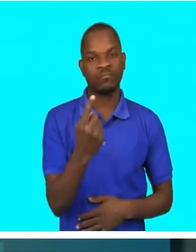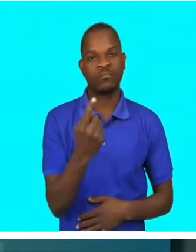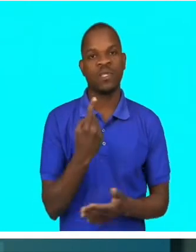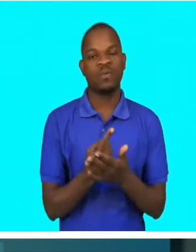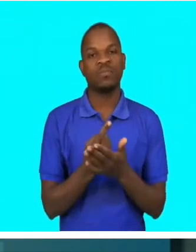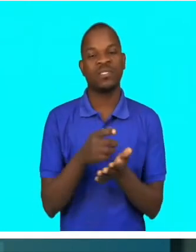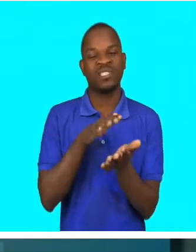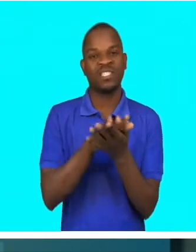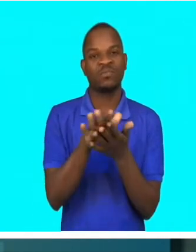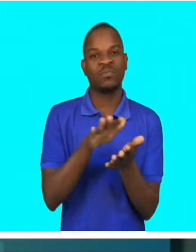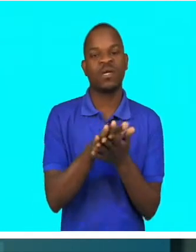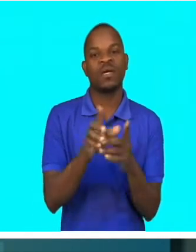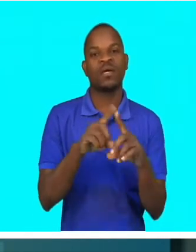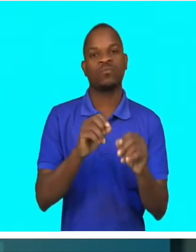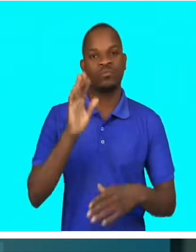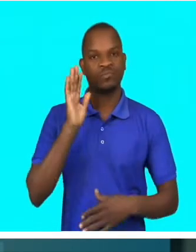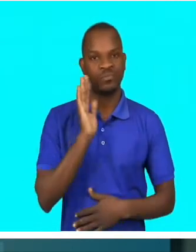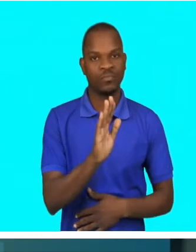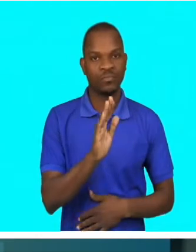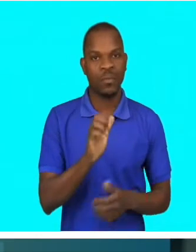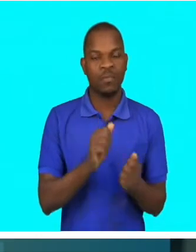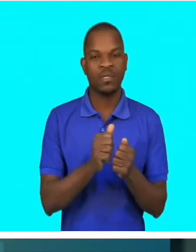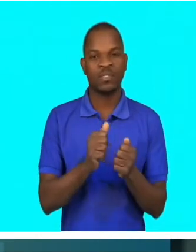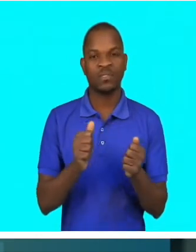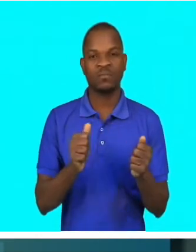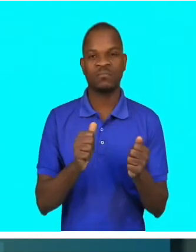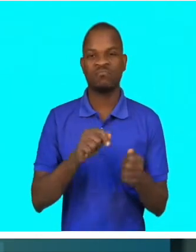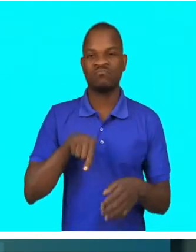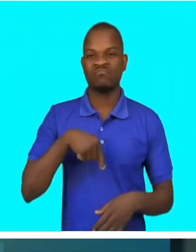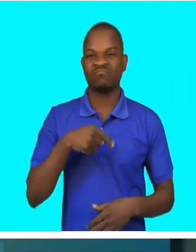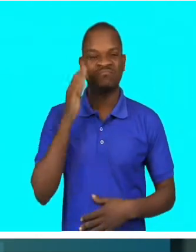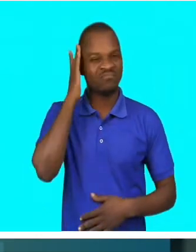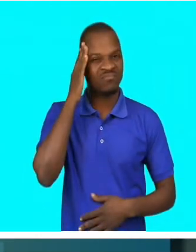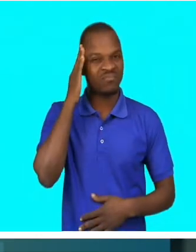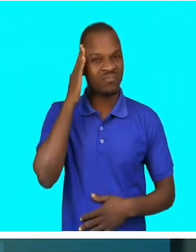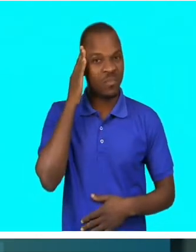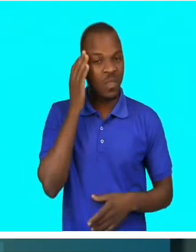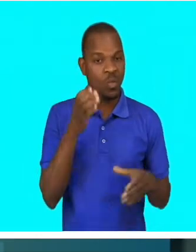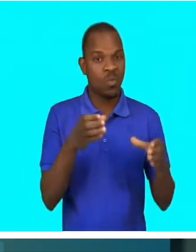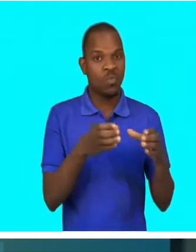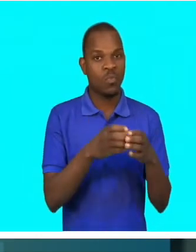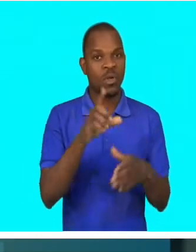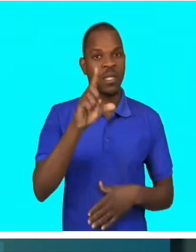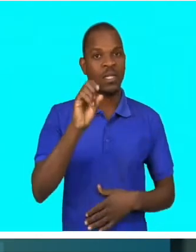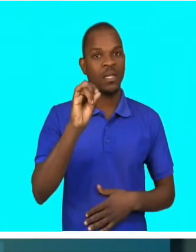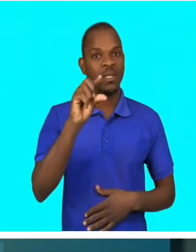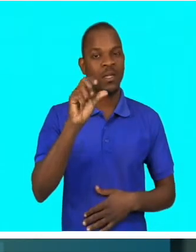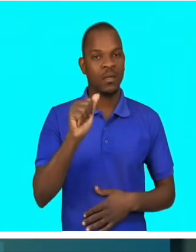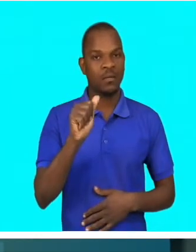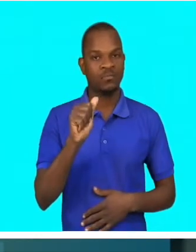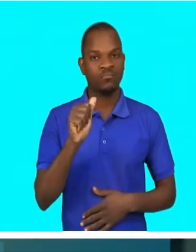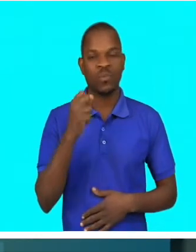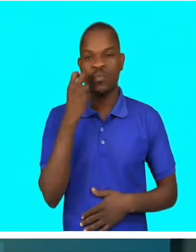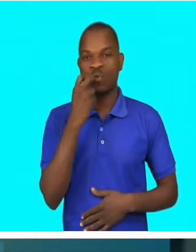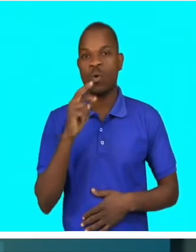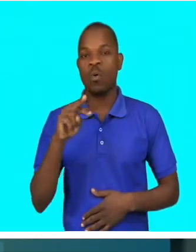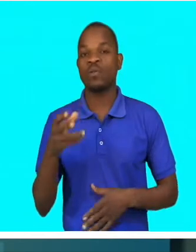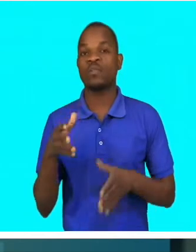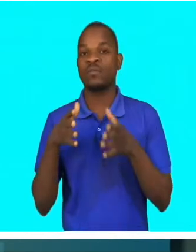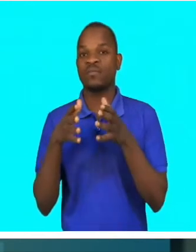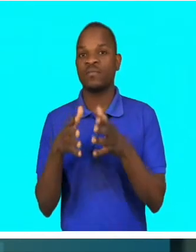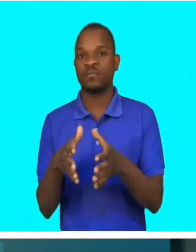Cada um tem de justificar aquilo que diz. Mas eu acho que a forma como a Liga Moçambicana de Futebol encontrou, repare que a Liga